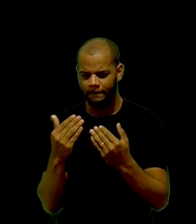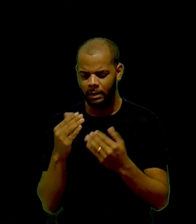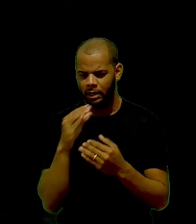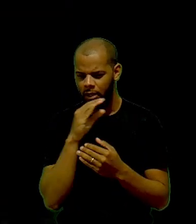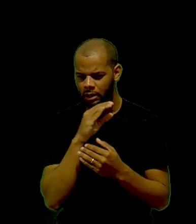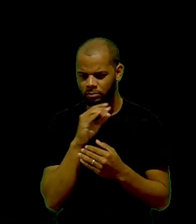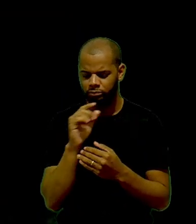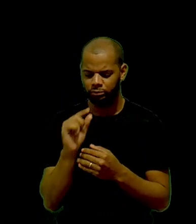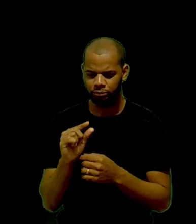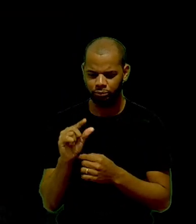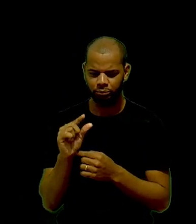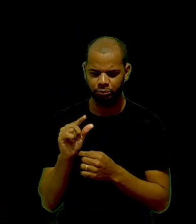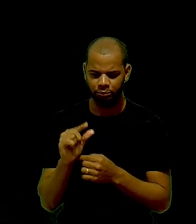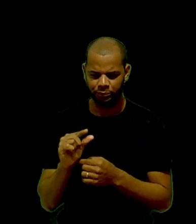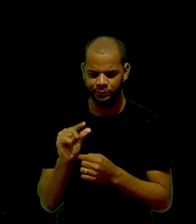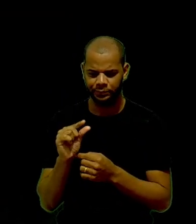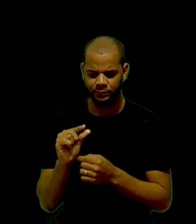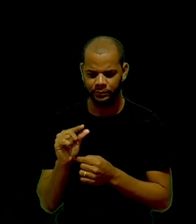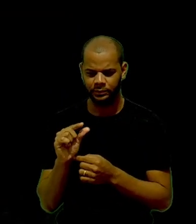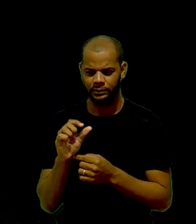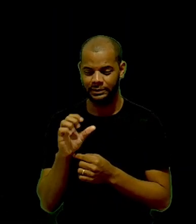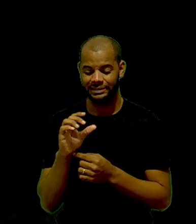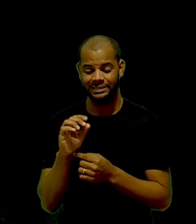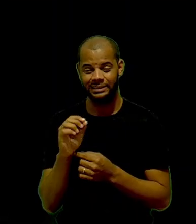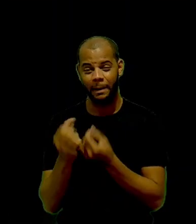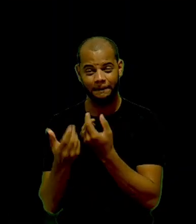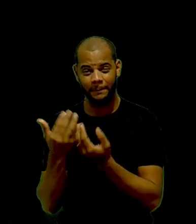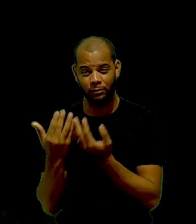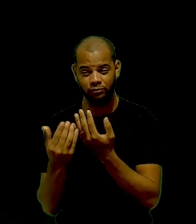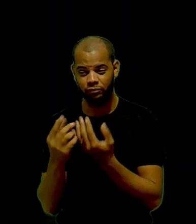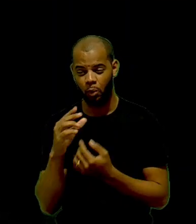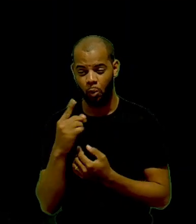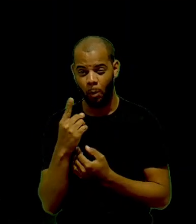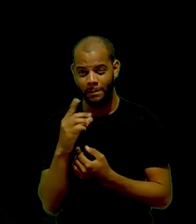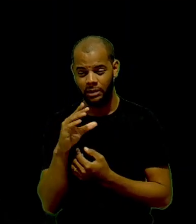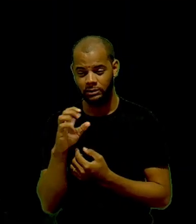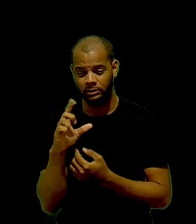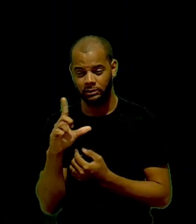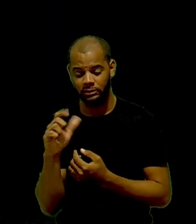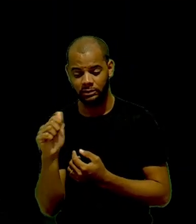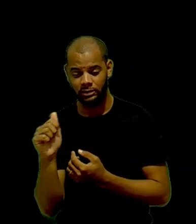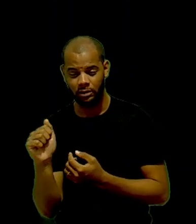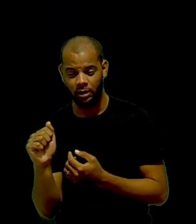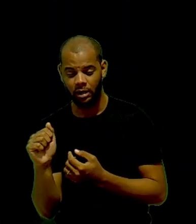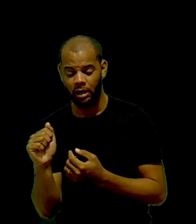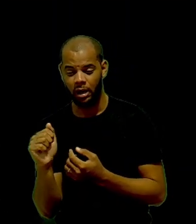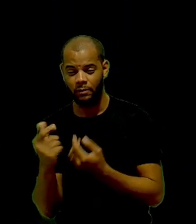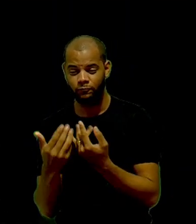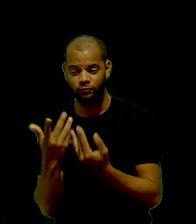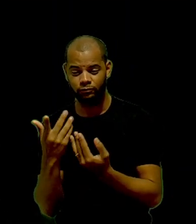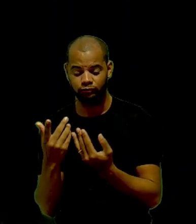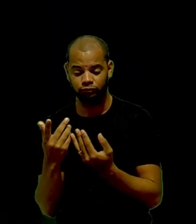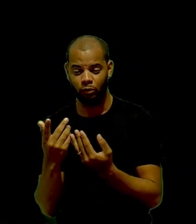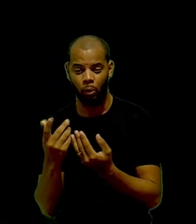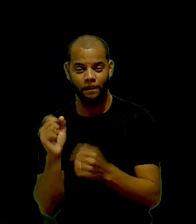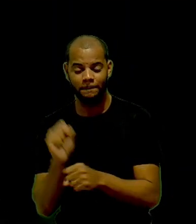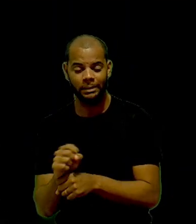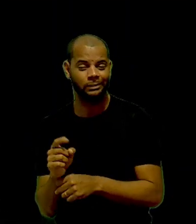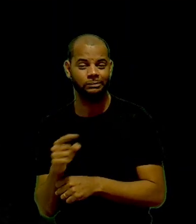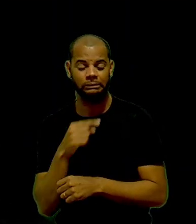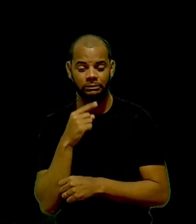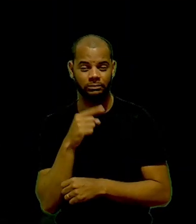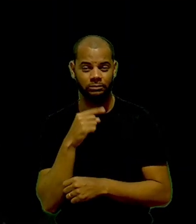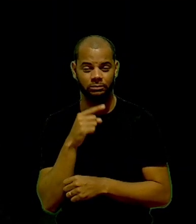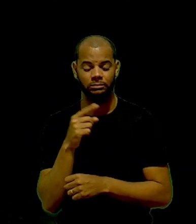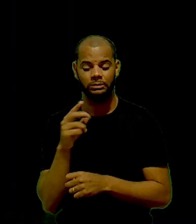se uma célula pega fogo, você não consegue acabar com esse incêndio, né? Então, tem que